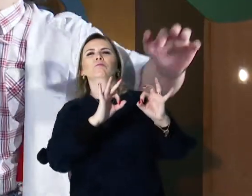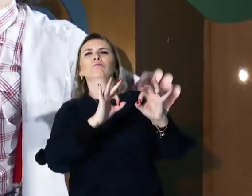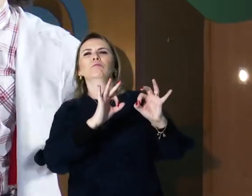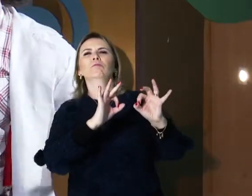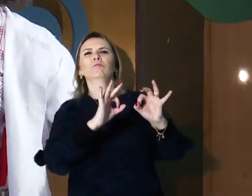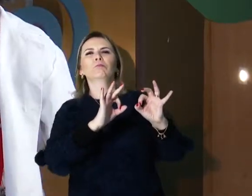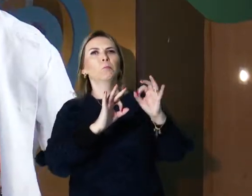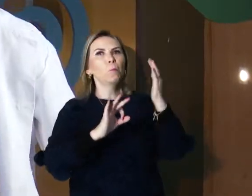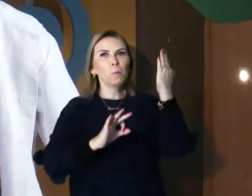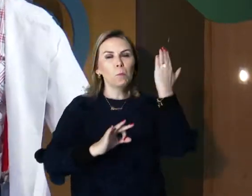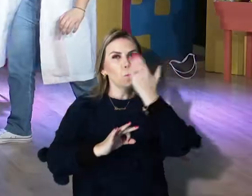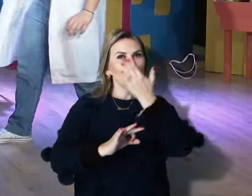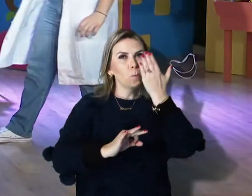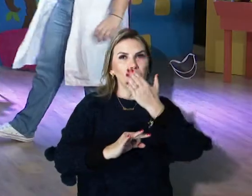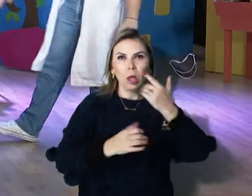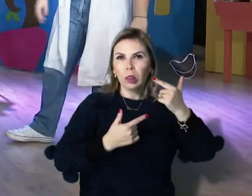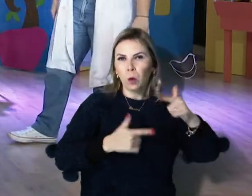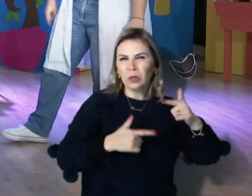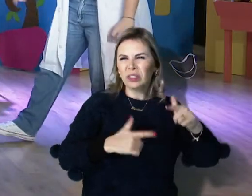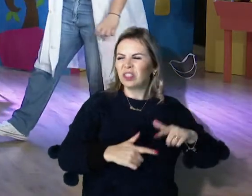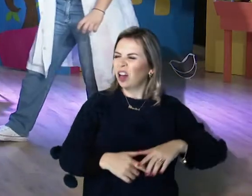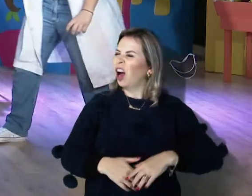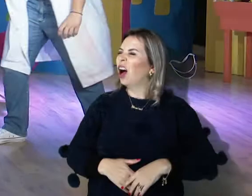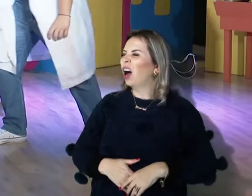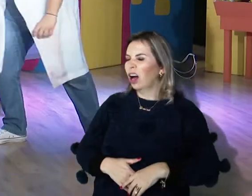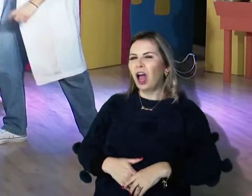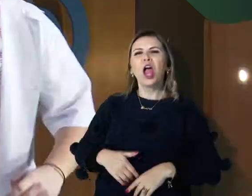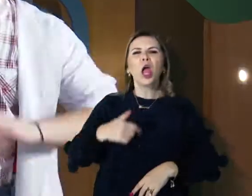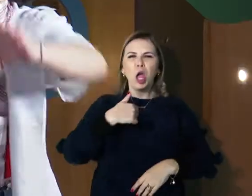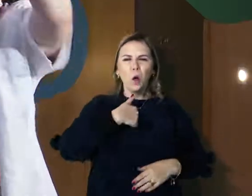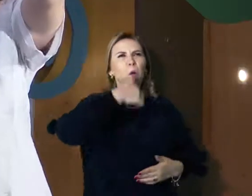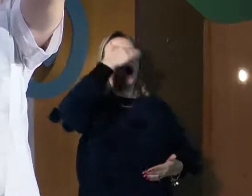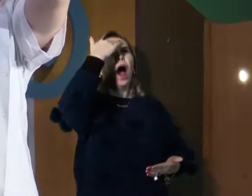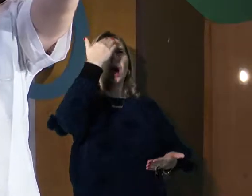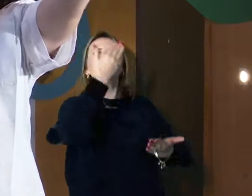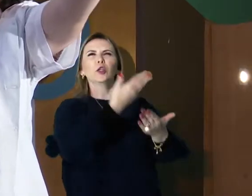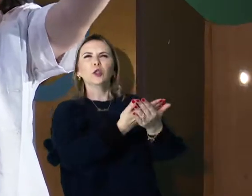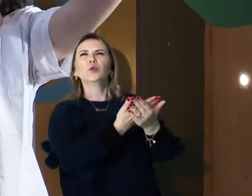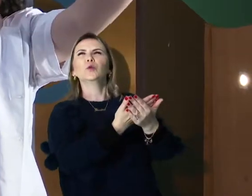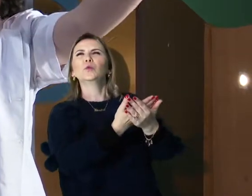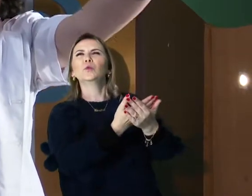que ainda não existe. Hã? Eu acredito naquilo